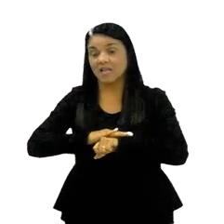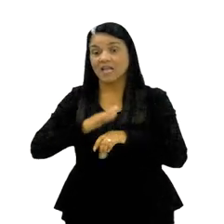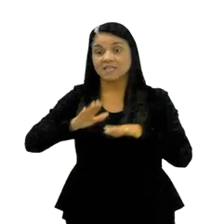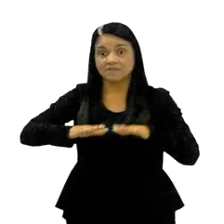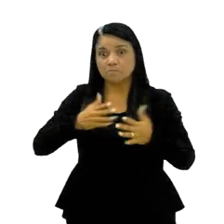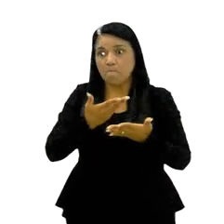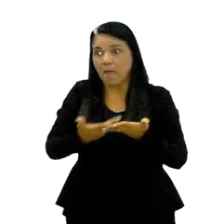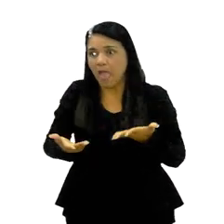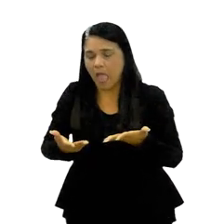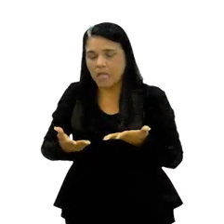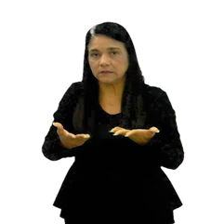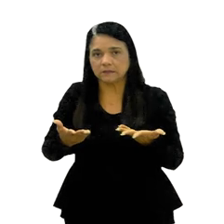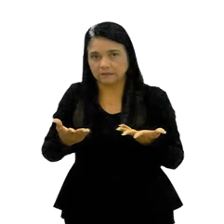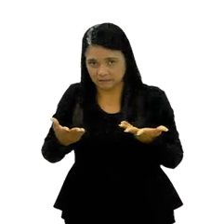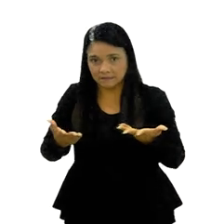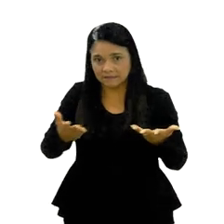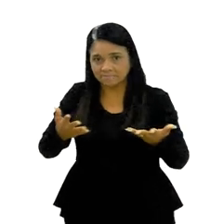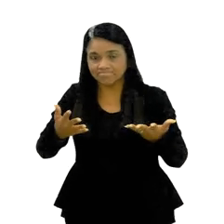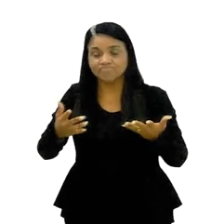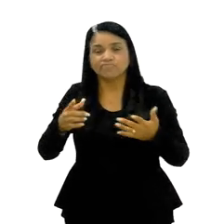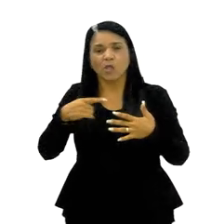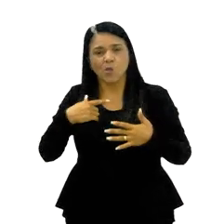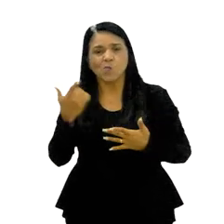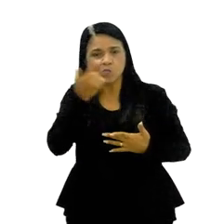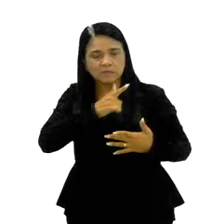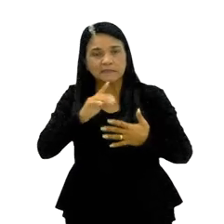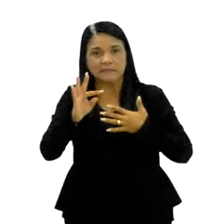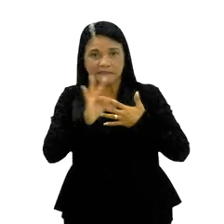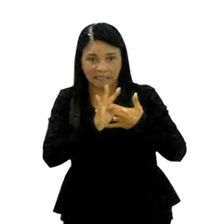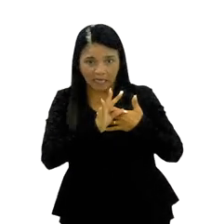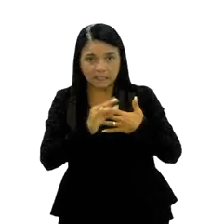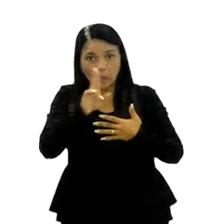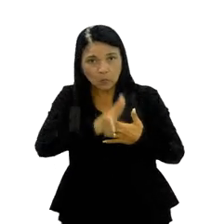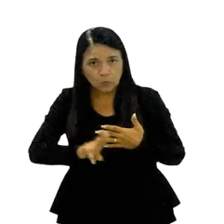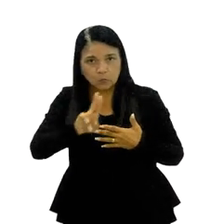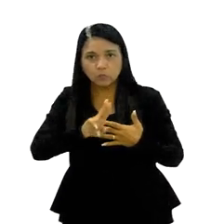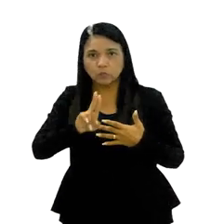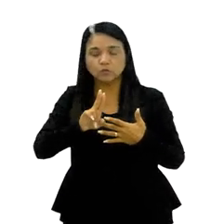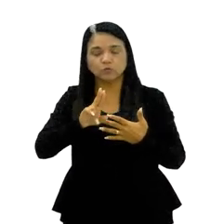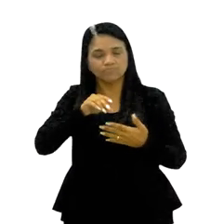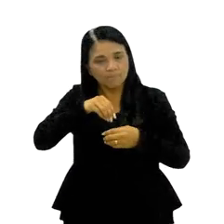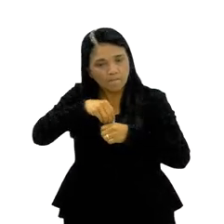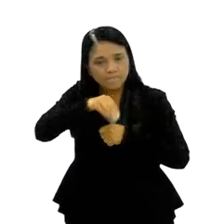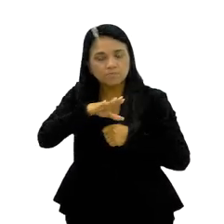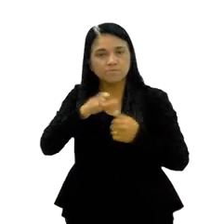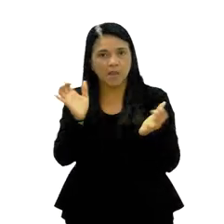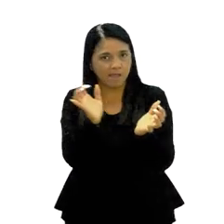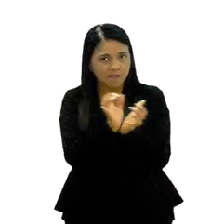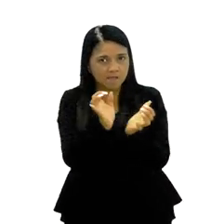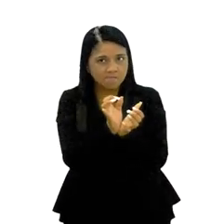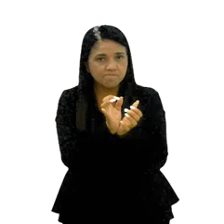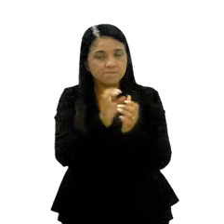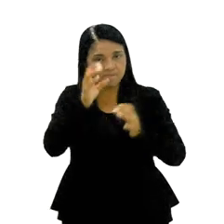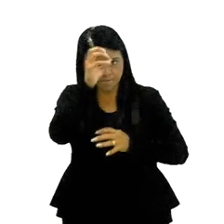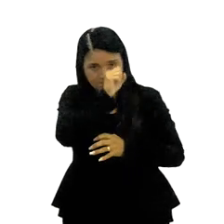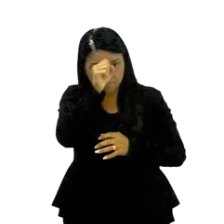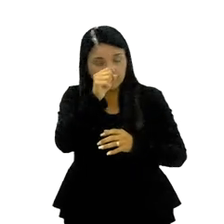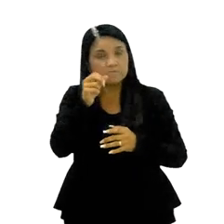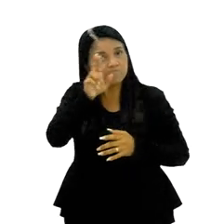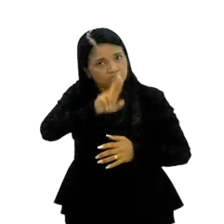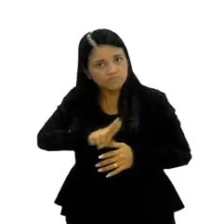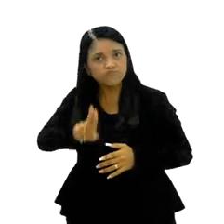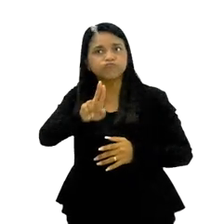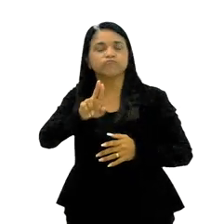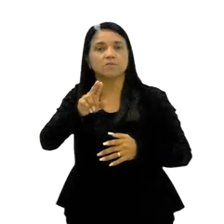aí a gente acaba meio que se perdendo nesse caminho. E eu fiz com que as técnicas que eu consigo utilizar hoje, que eu consigo passar para a minha equipe,